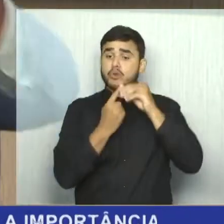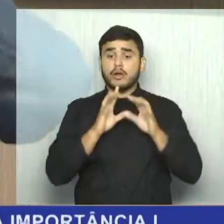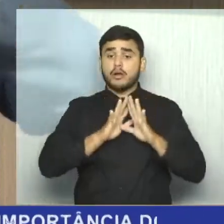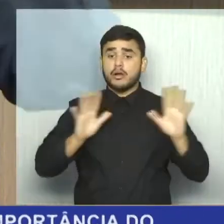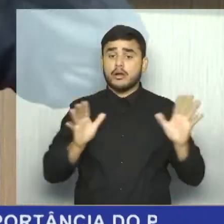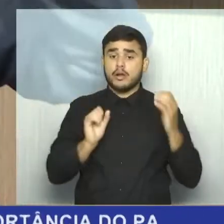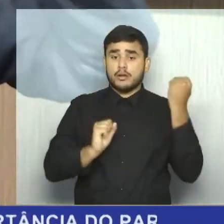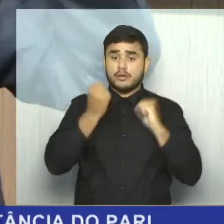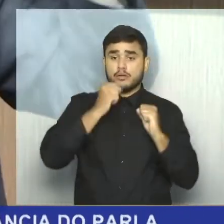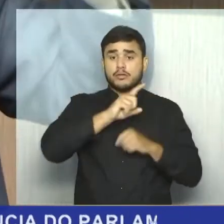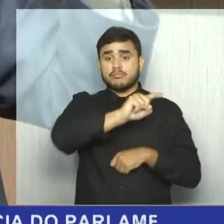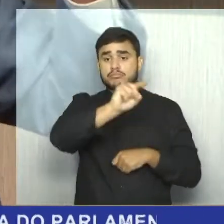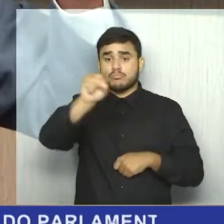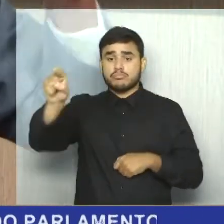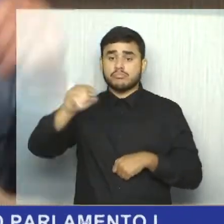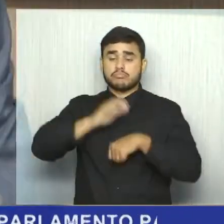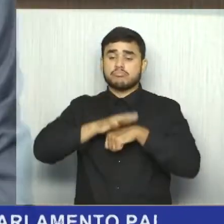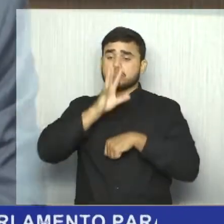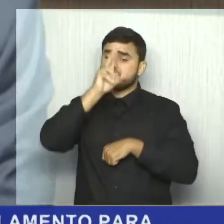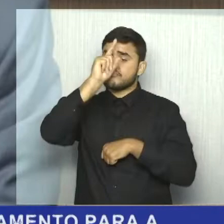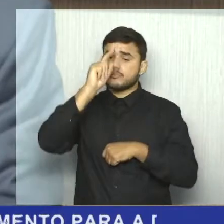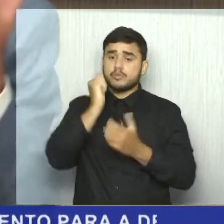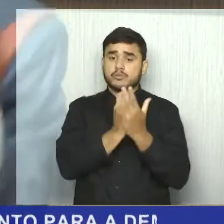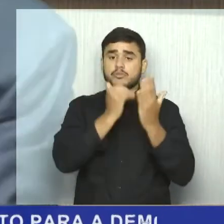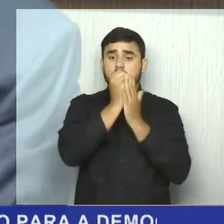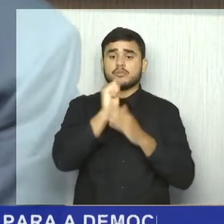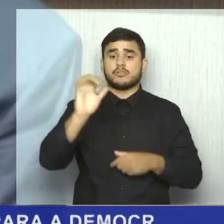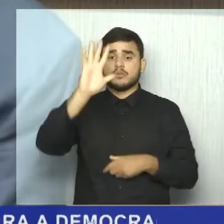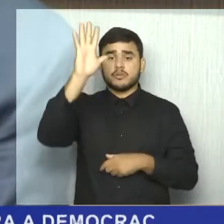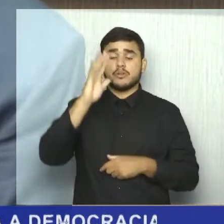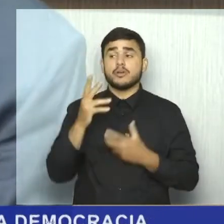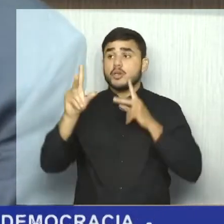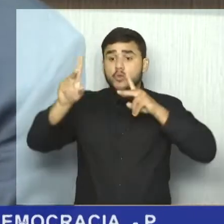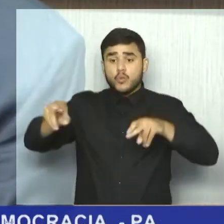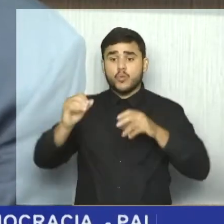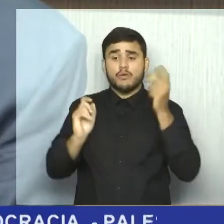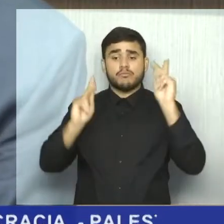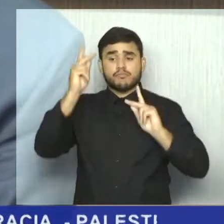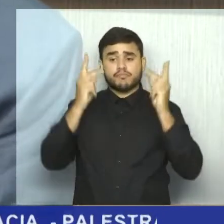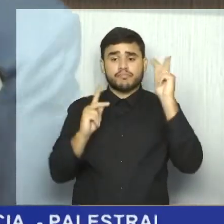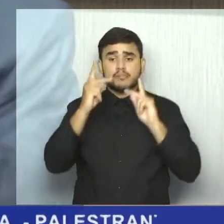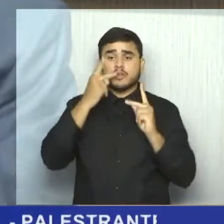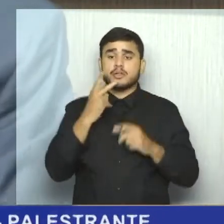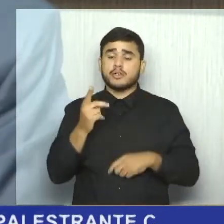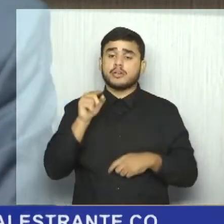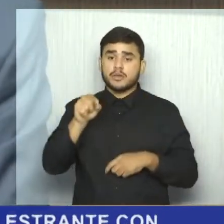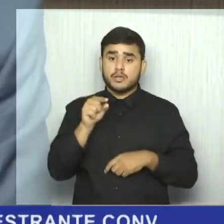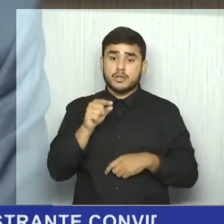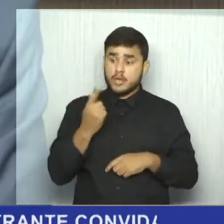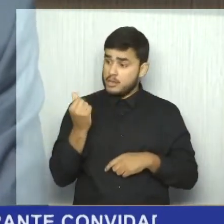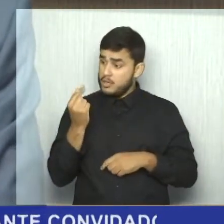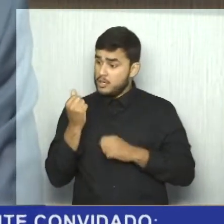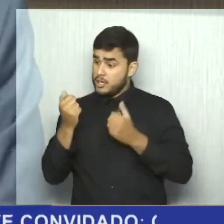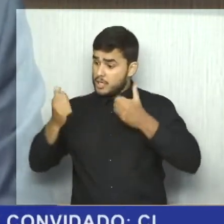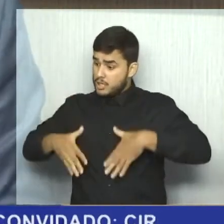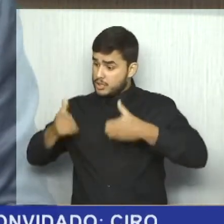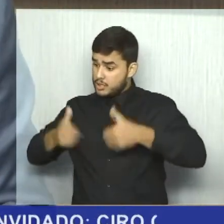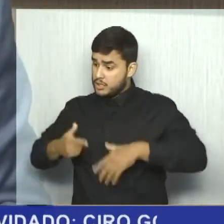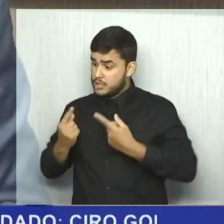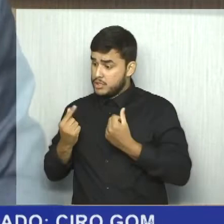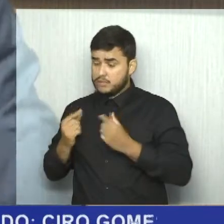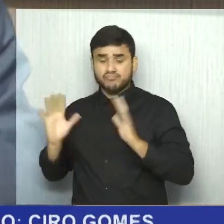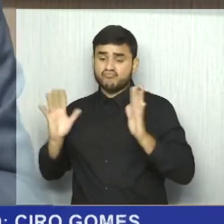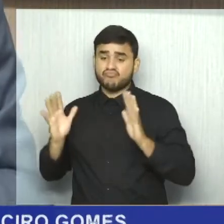lugar, cada um fazendo o que lhe der na telha. E fazendo o quê? O que a Petrobras está fazendo. Referindo o preço, não pelo custo, mas pela oportunidade que